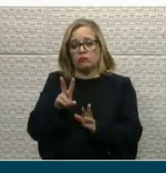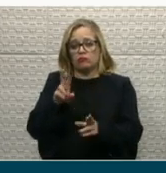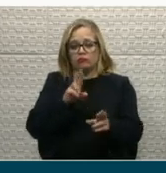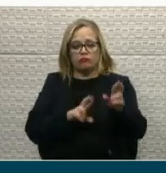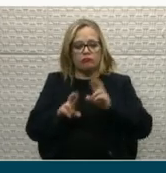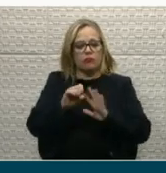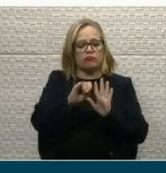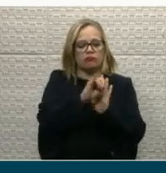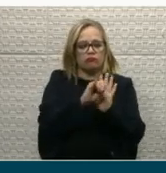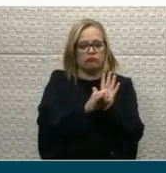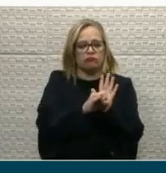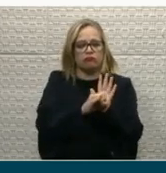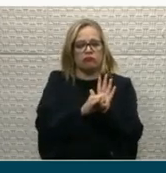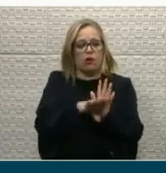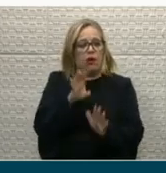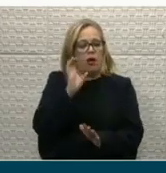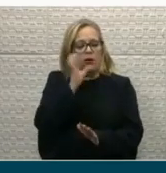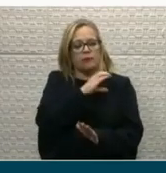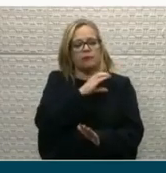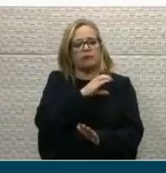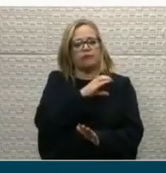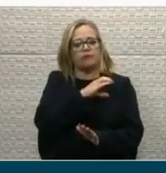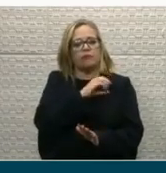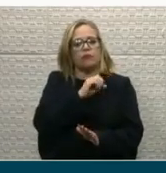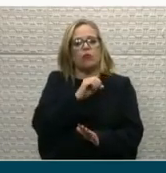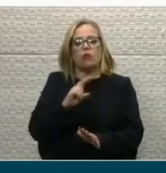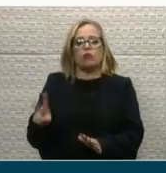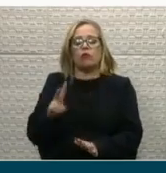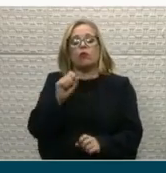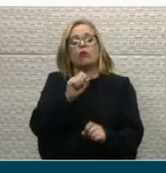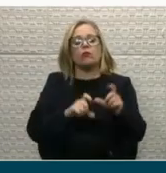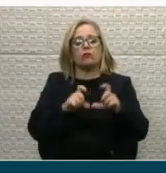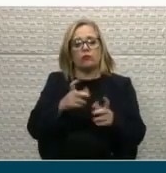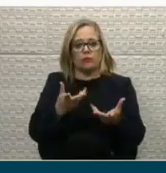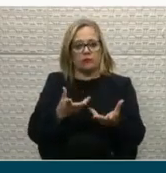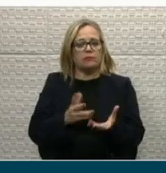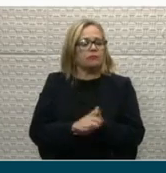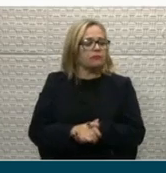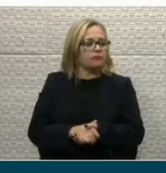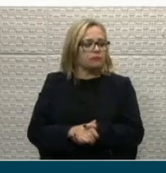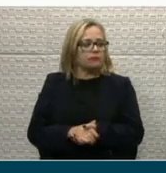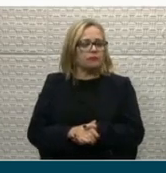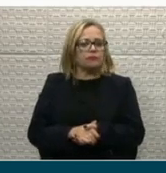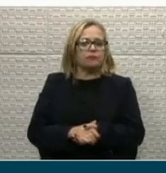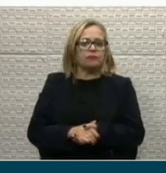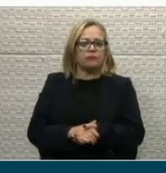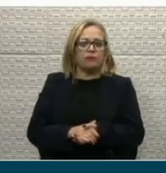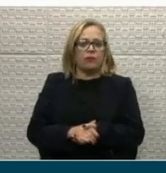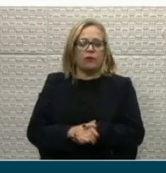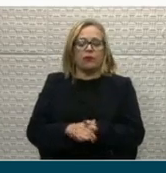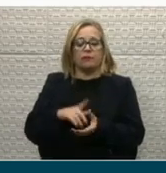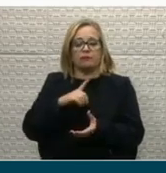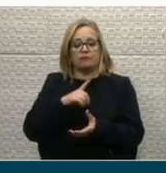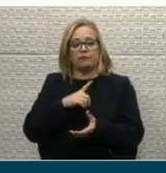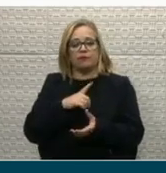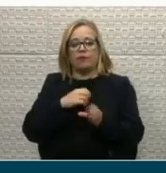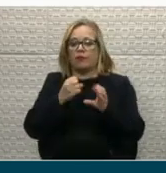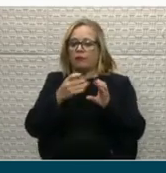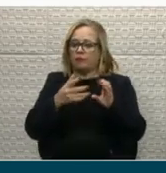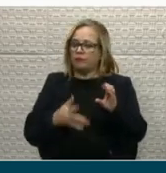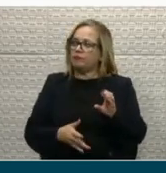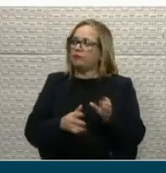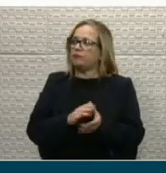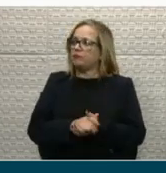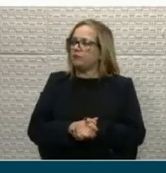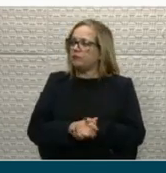consigo identificar mais rapidamente quem é a imagem desse vetor. Então, os autovetores assumem essa característica